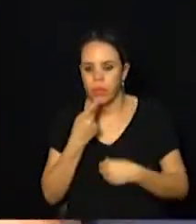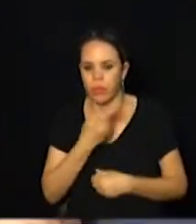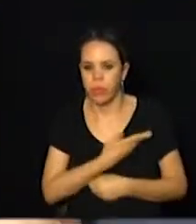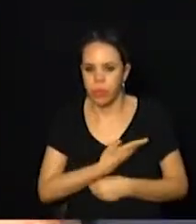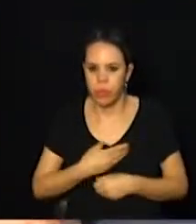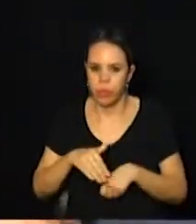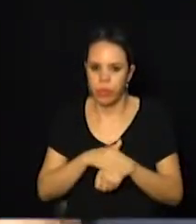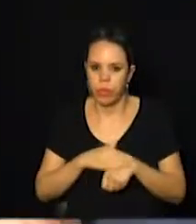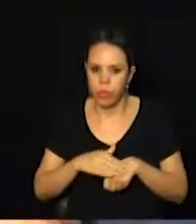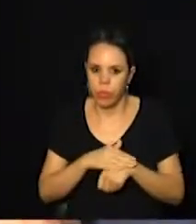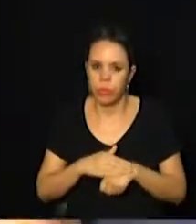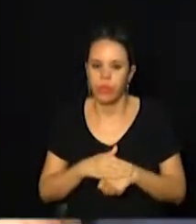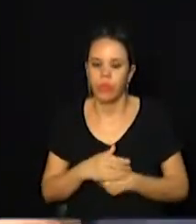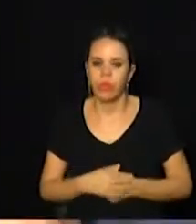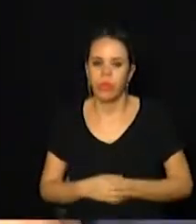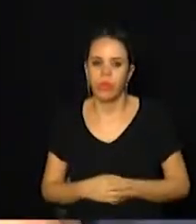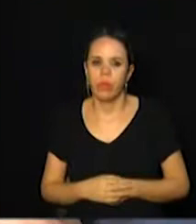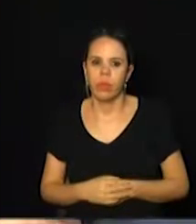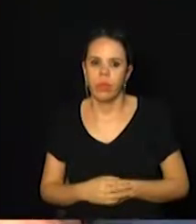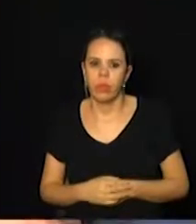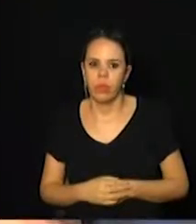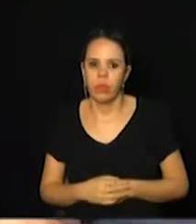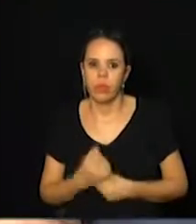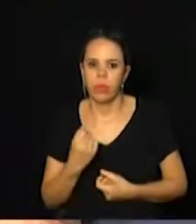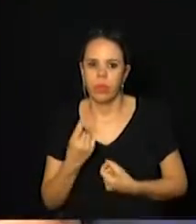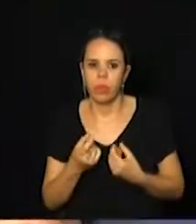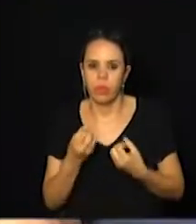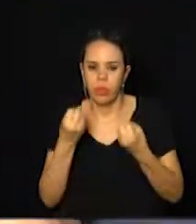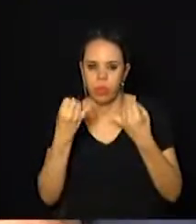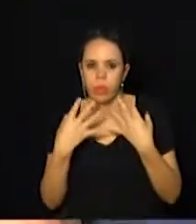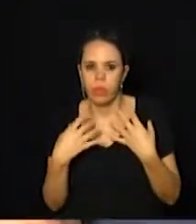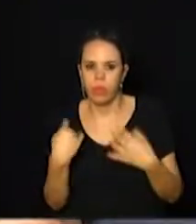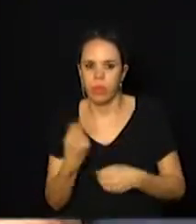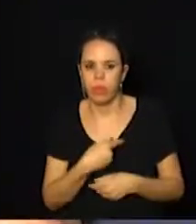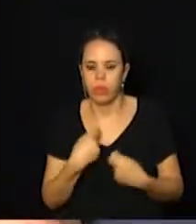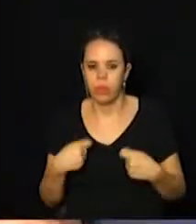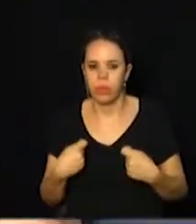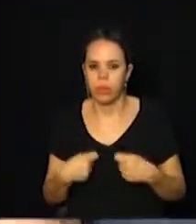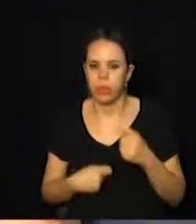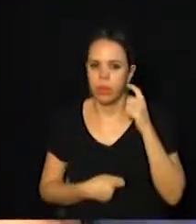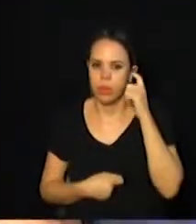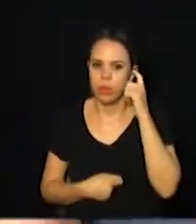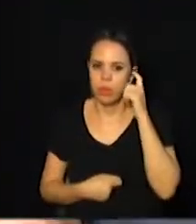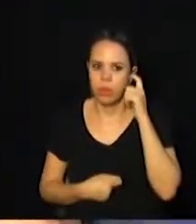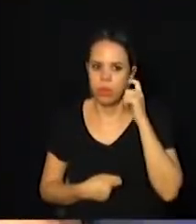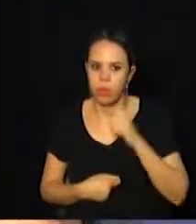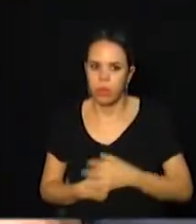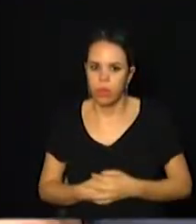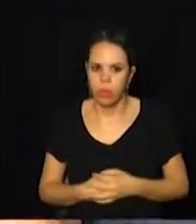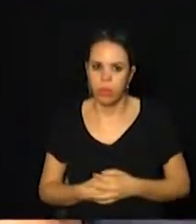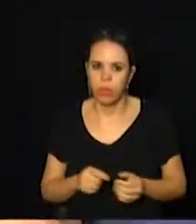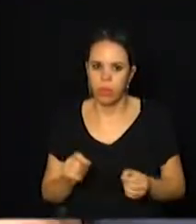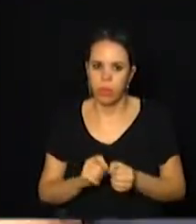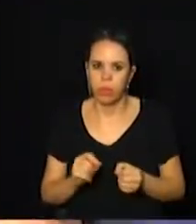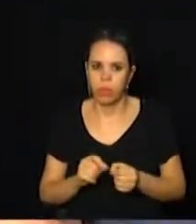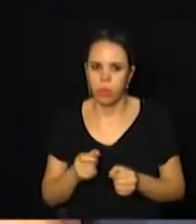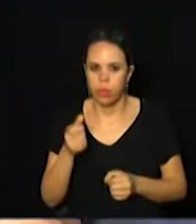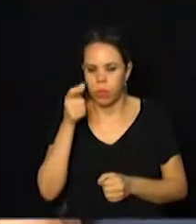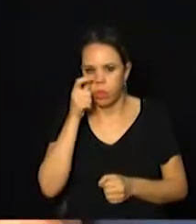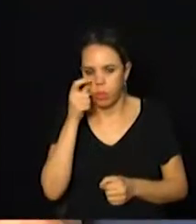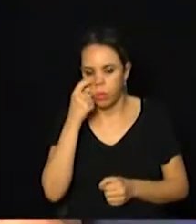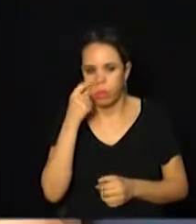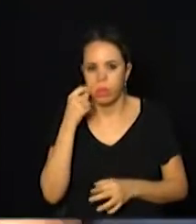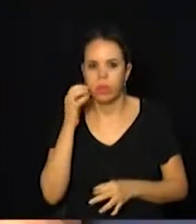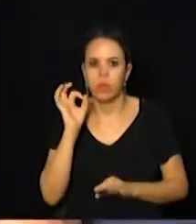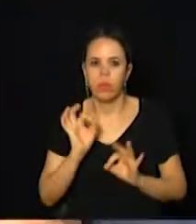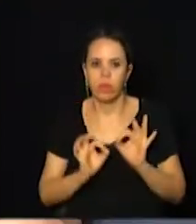autoridades constituídas e aumentar aquilo que nós precisando e fazer ver que essa